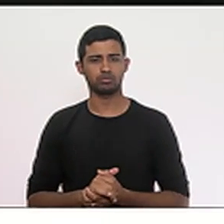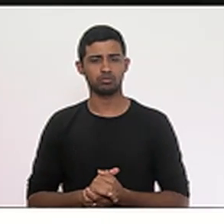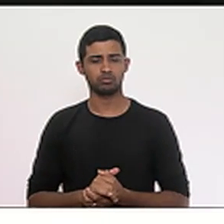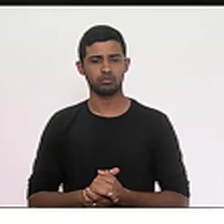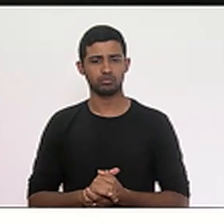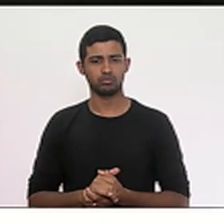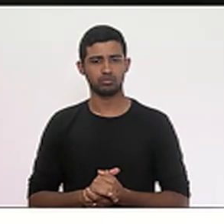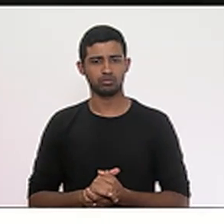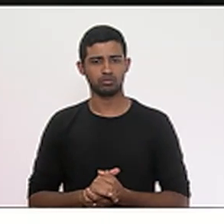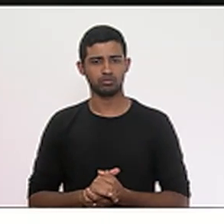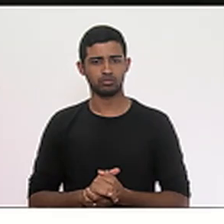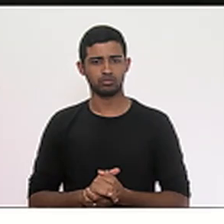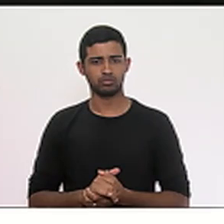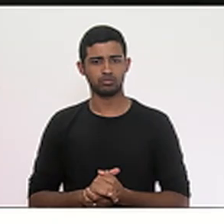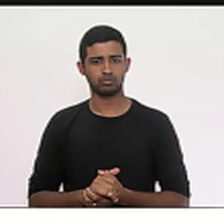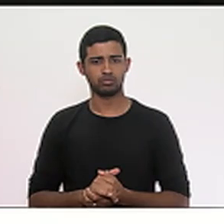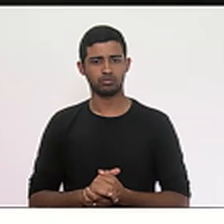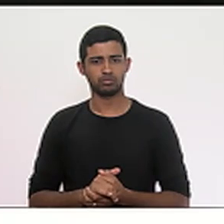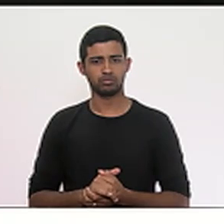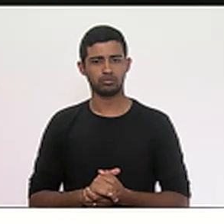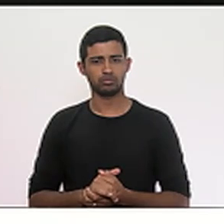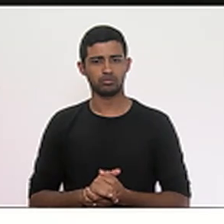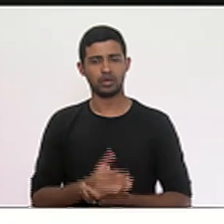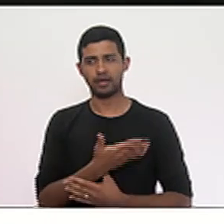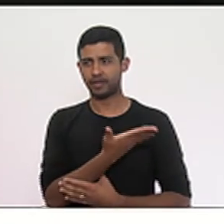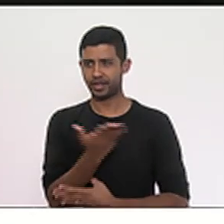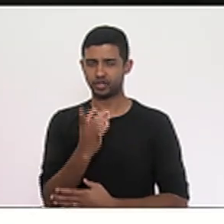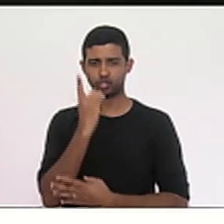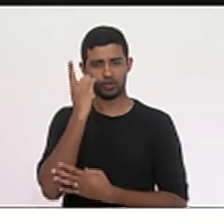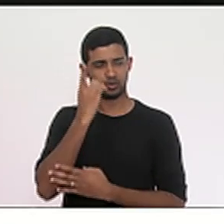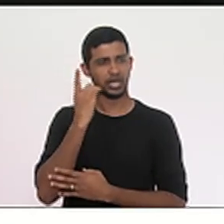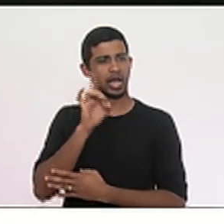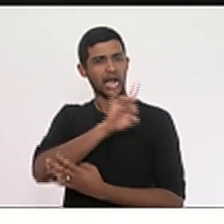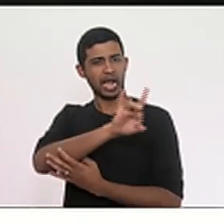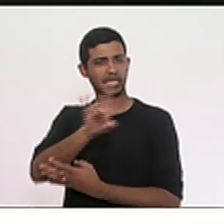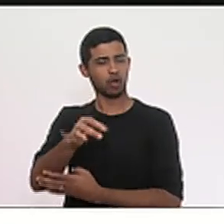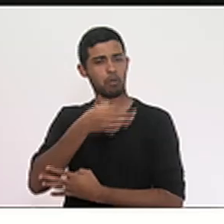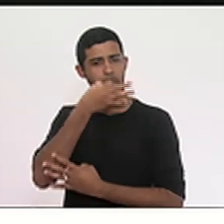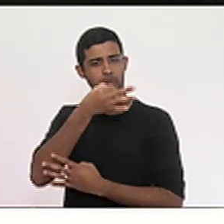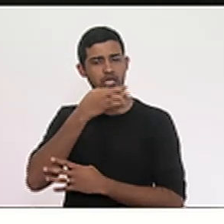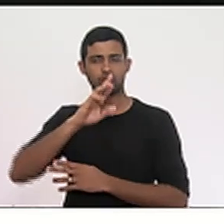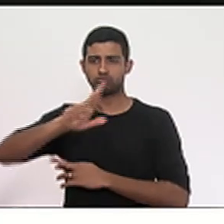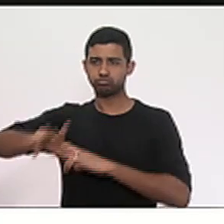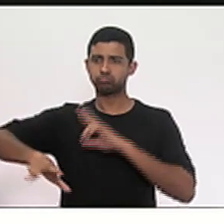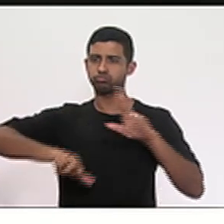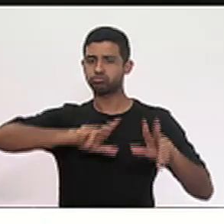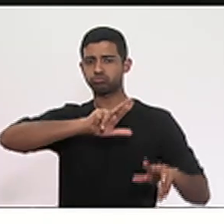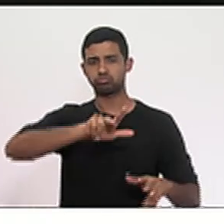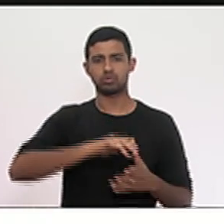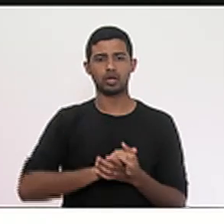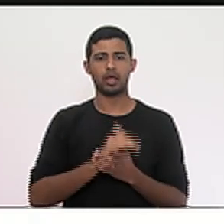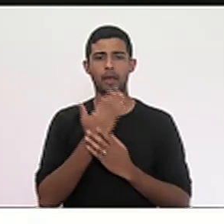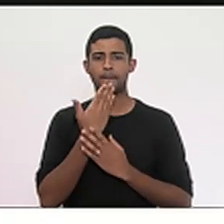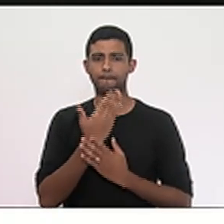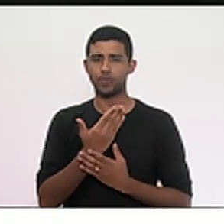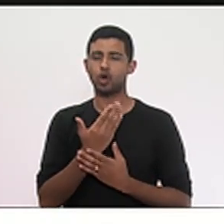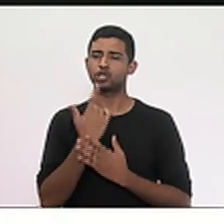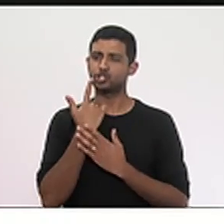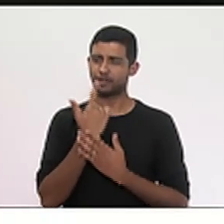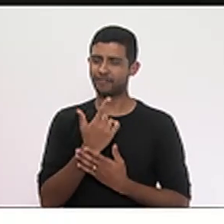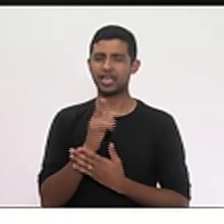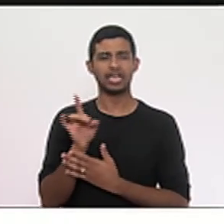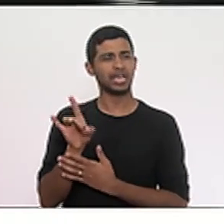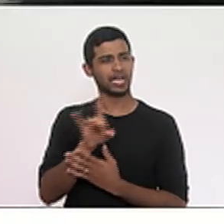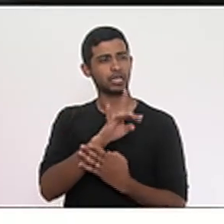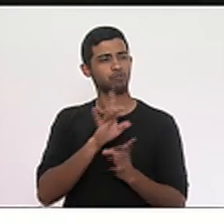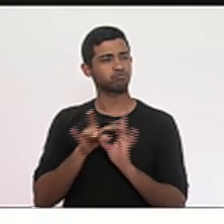membros deputados de linhas diferentes da nossa, mostrando que está acima das ideologias partidárias,